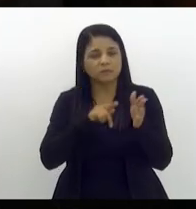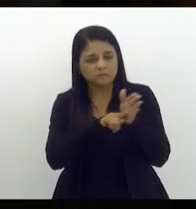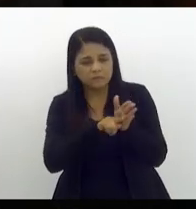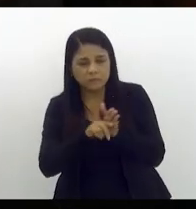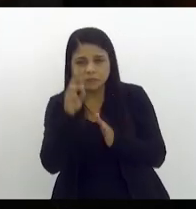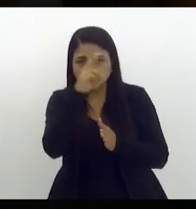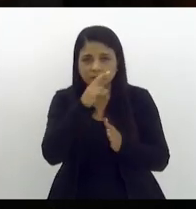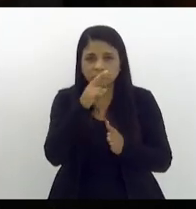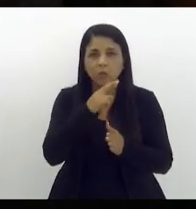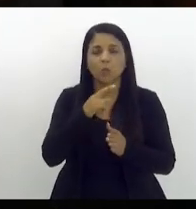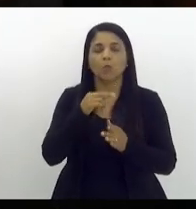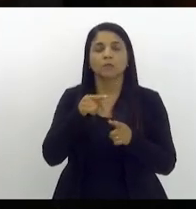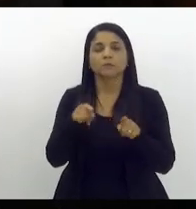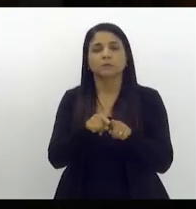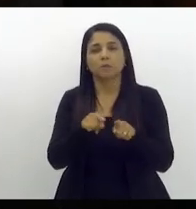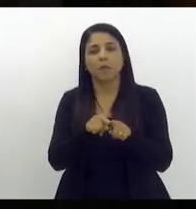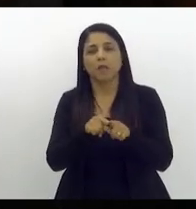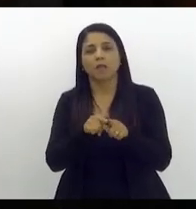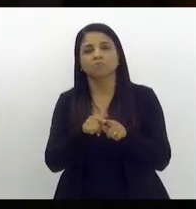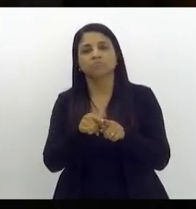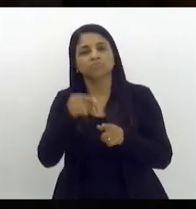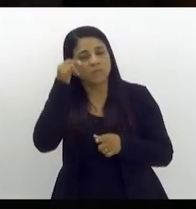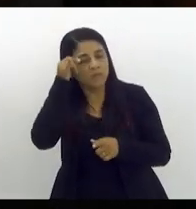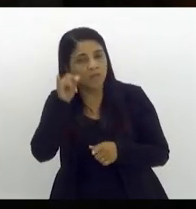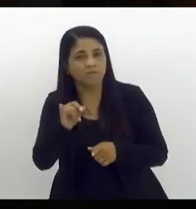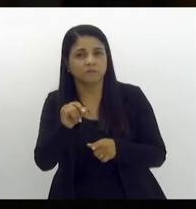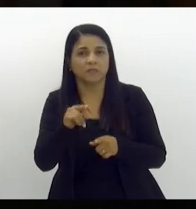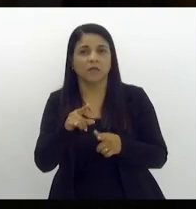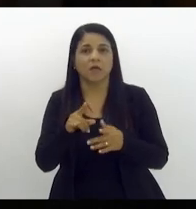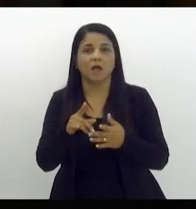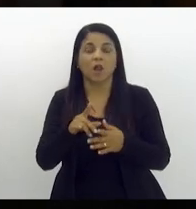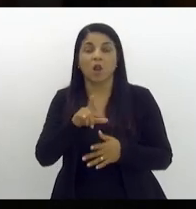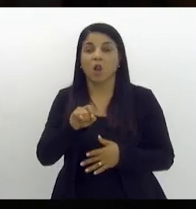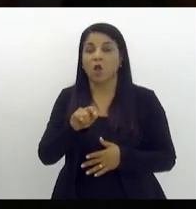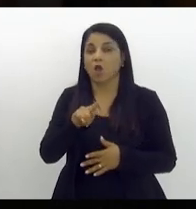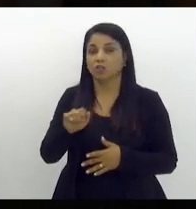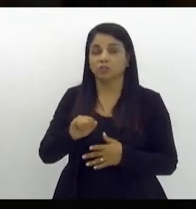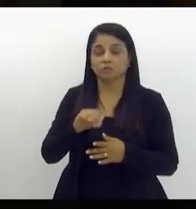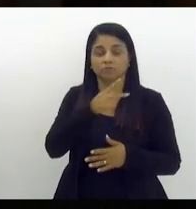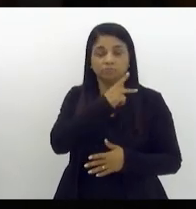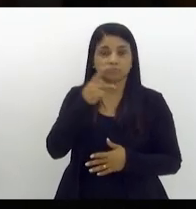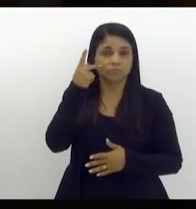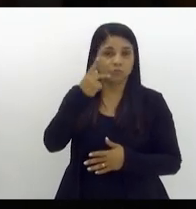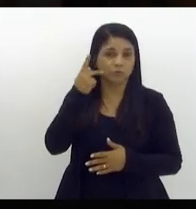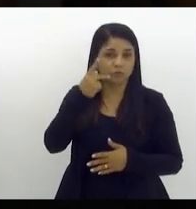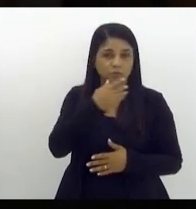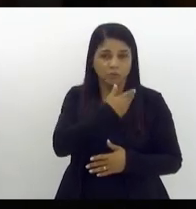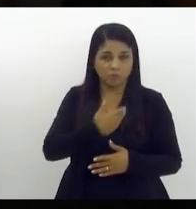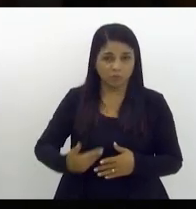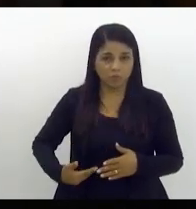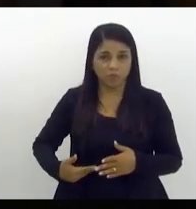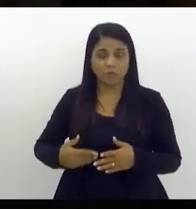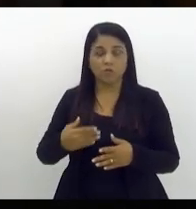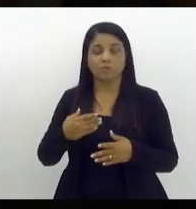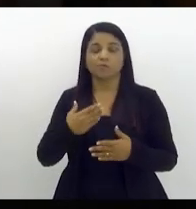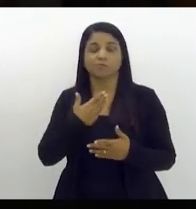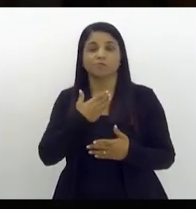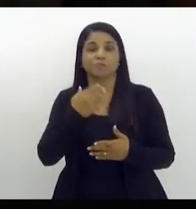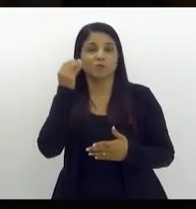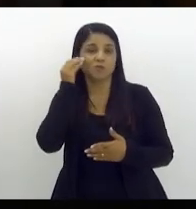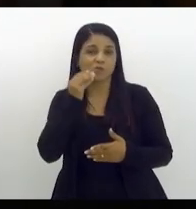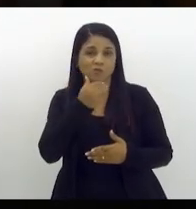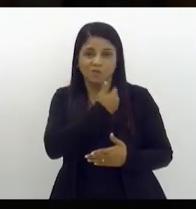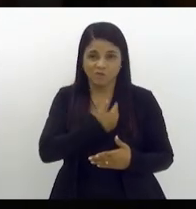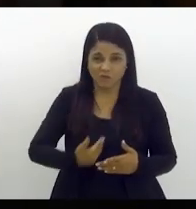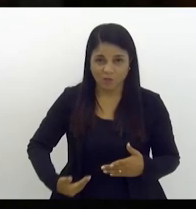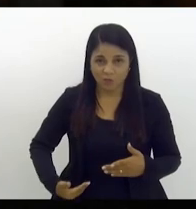prevenção. Porque a lógica dessa política pública de segurança, empenhada pelo governador Cláudio Castro, é uma